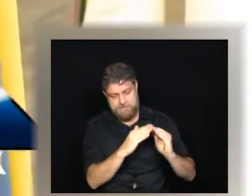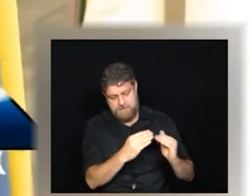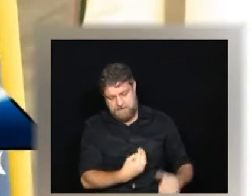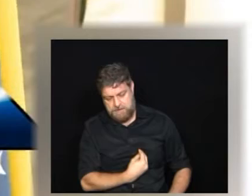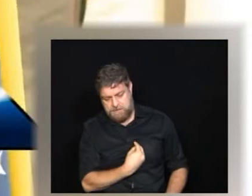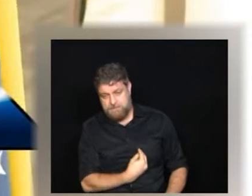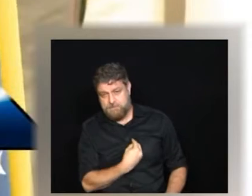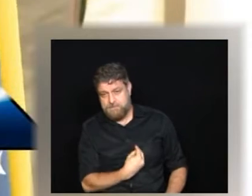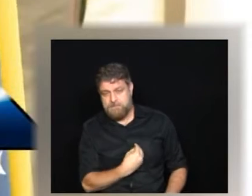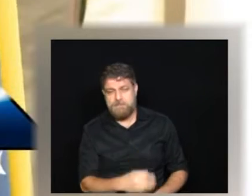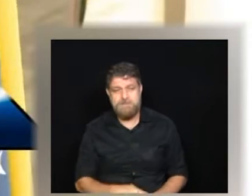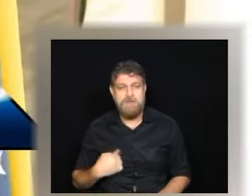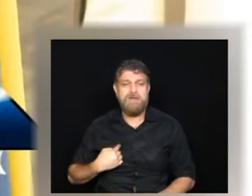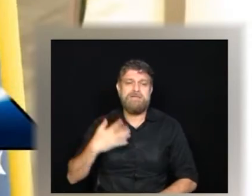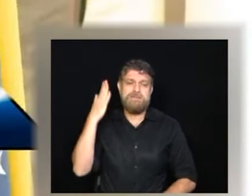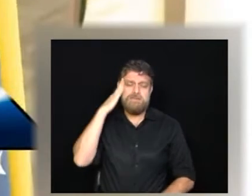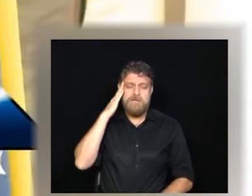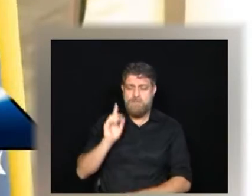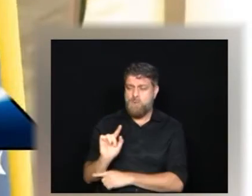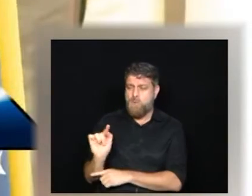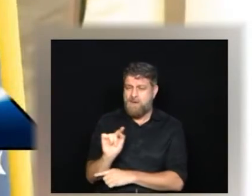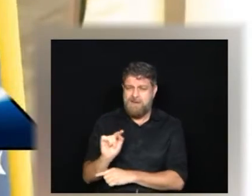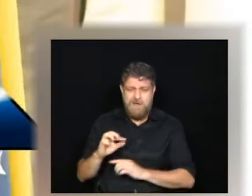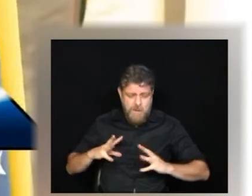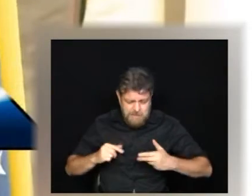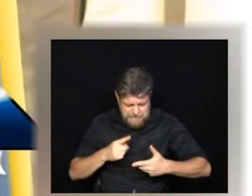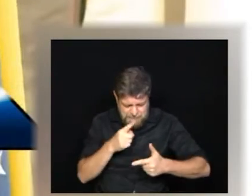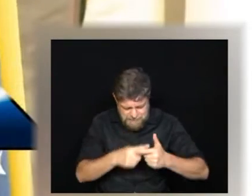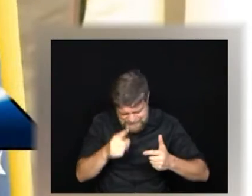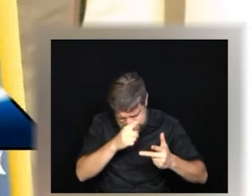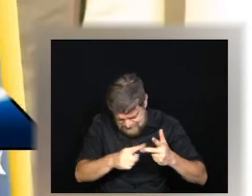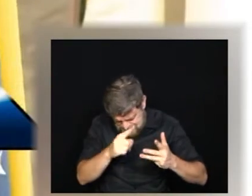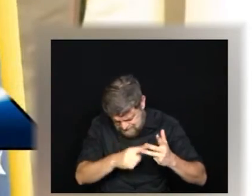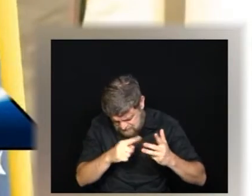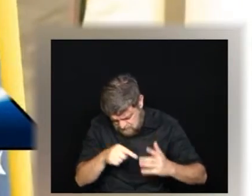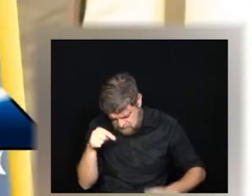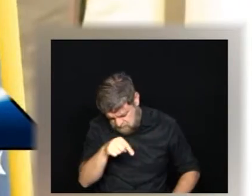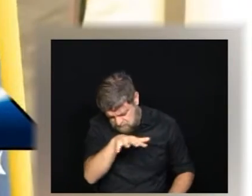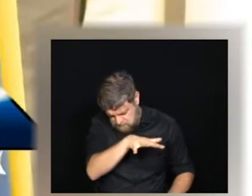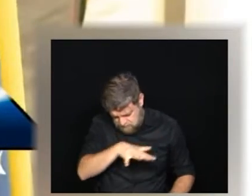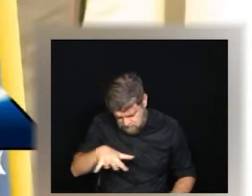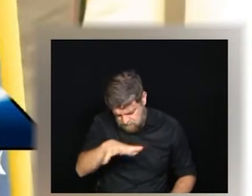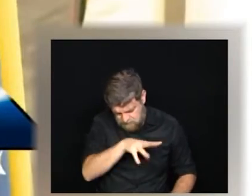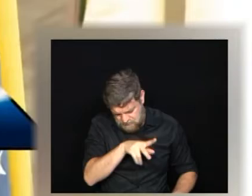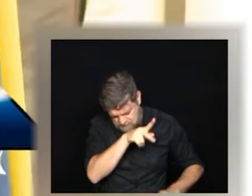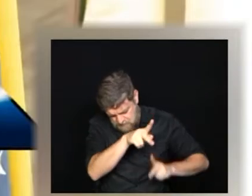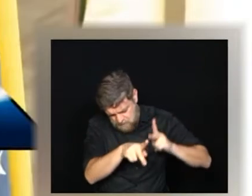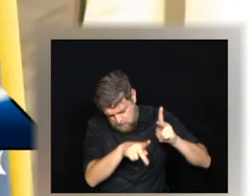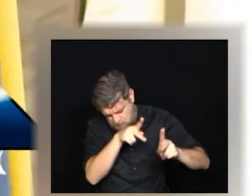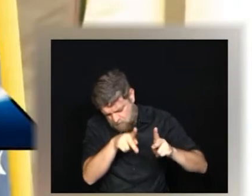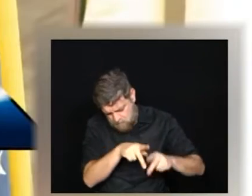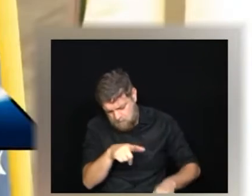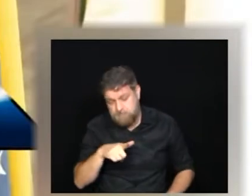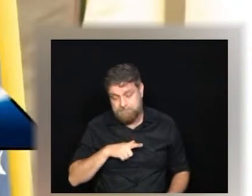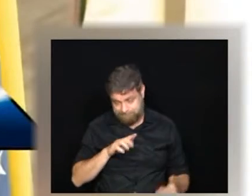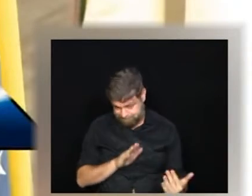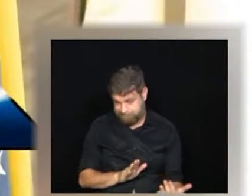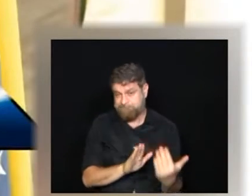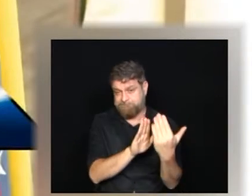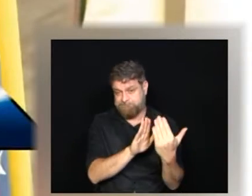ali. A gente sabe de todos os problemas que aquela comunidade, que aquele território